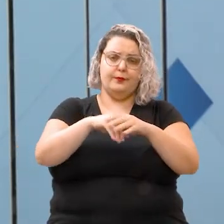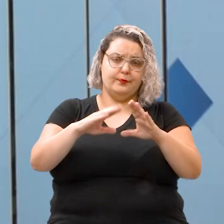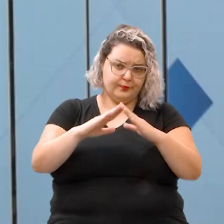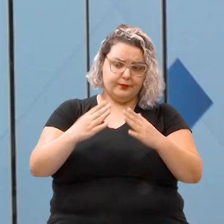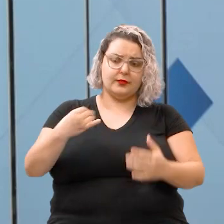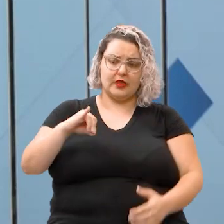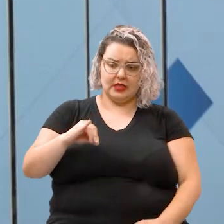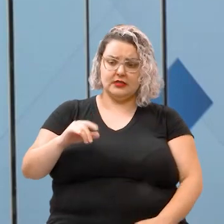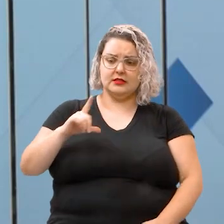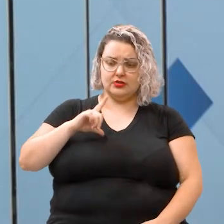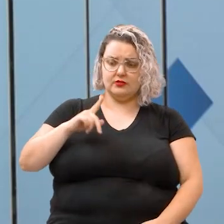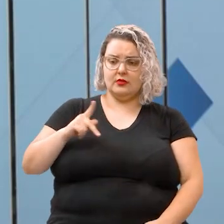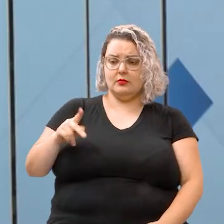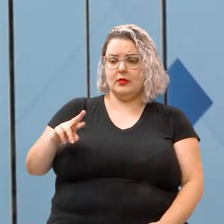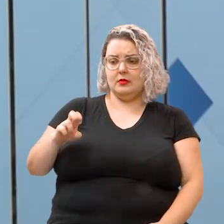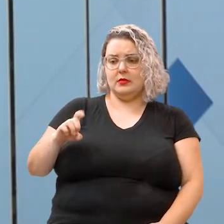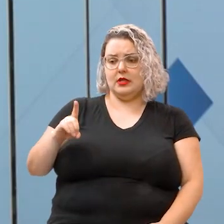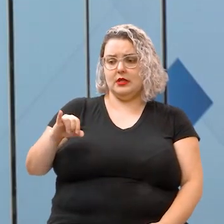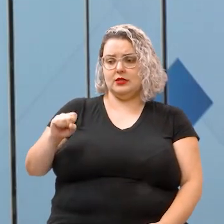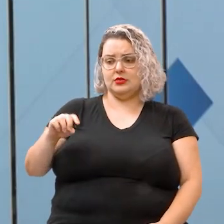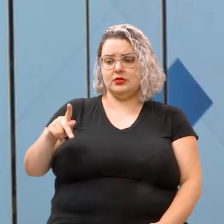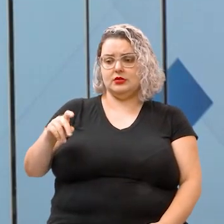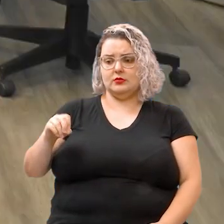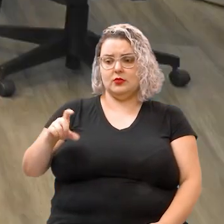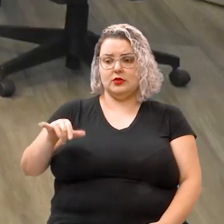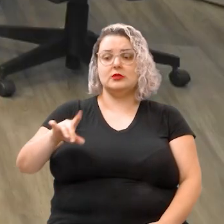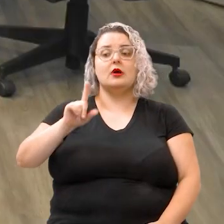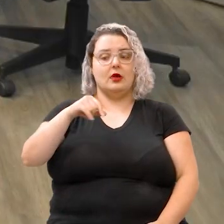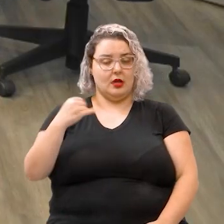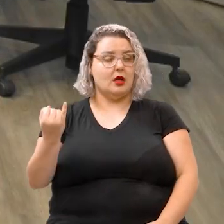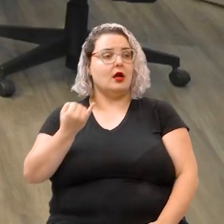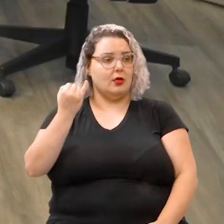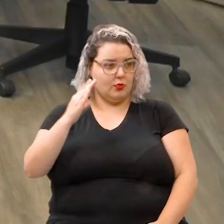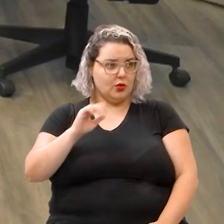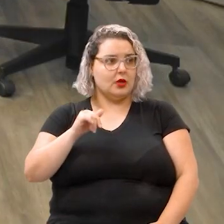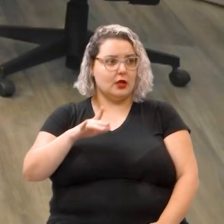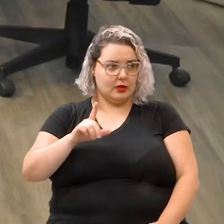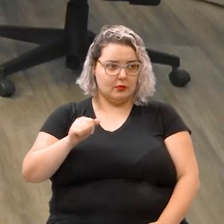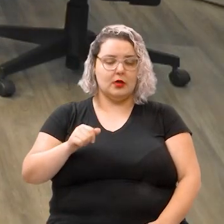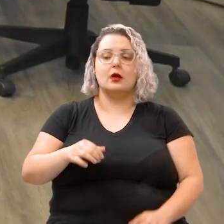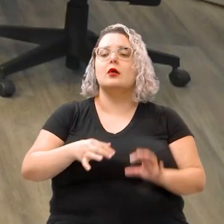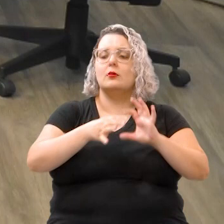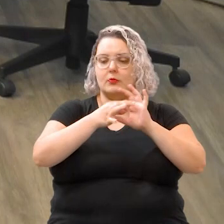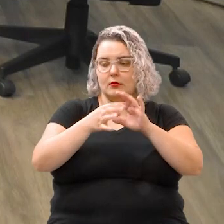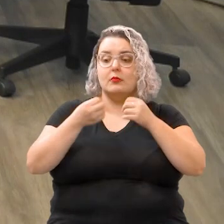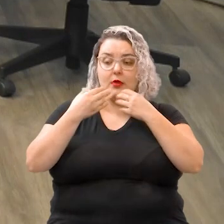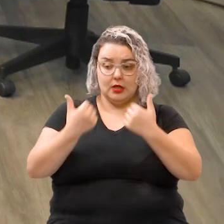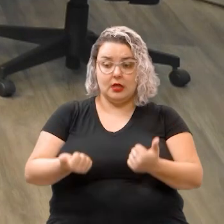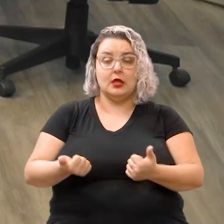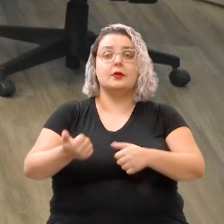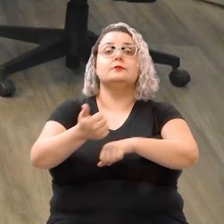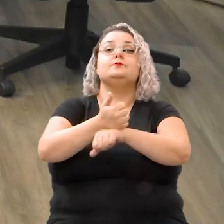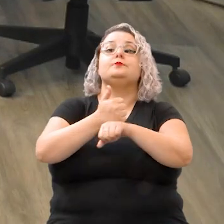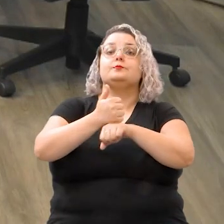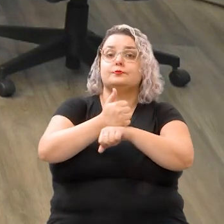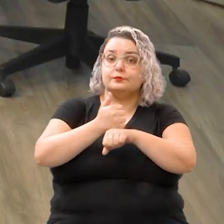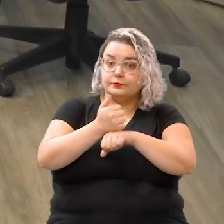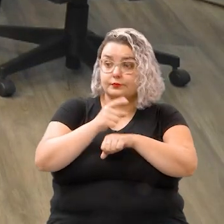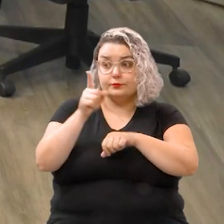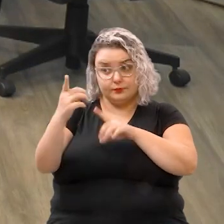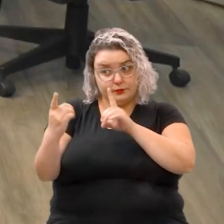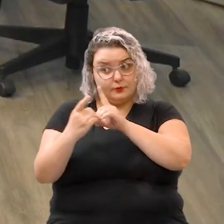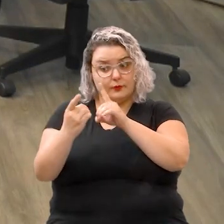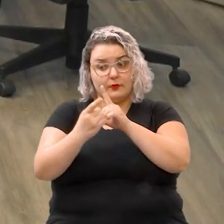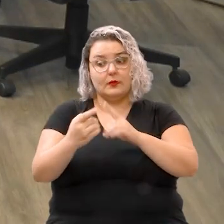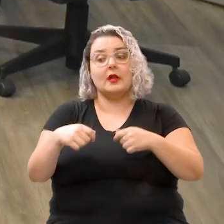ele tiver uma predisposição aí, né? Mais importante, como ela bem contextualizou, o profissional que está lá na ponta